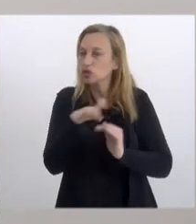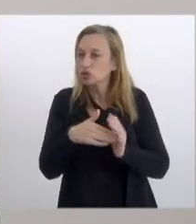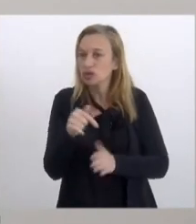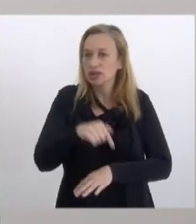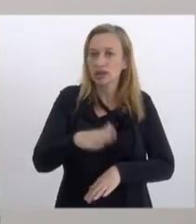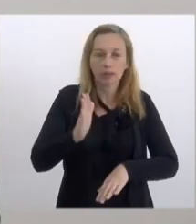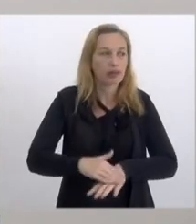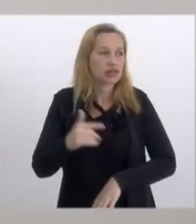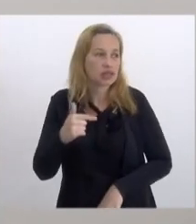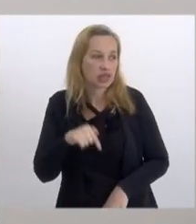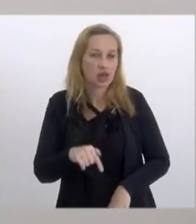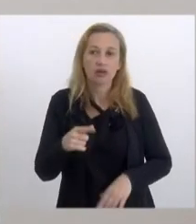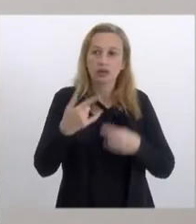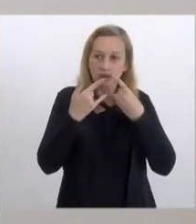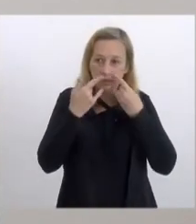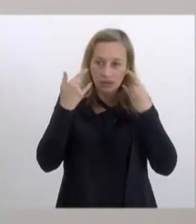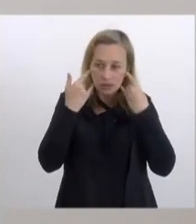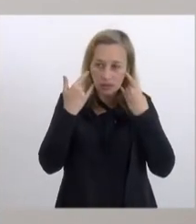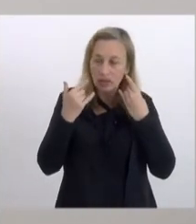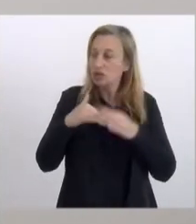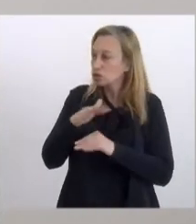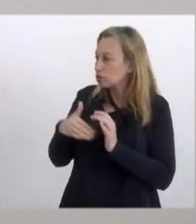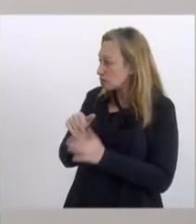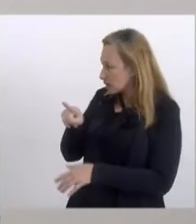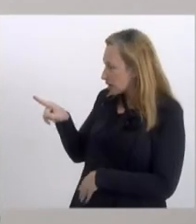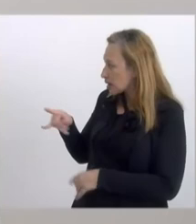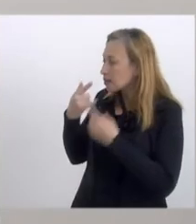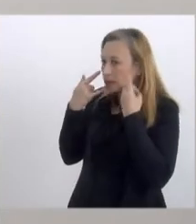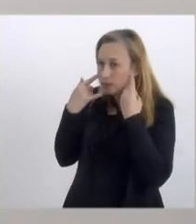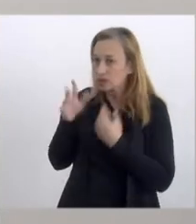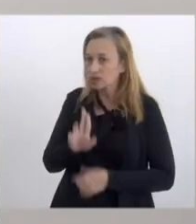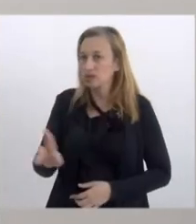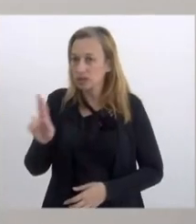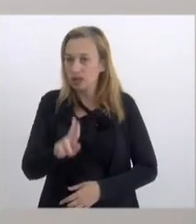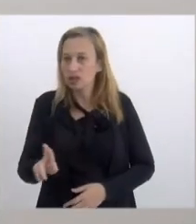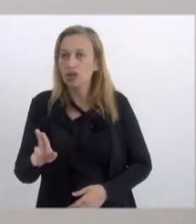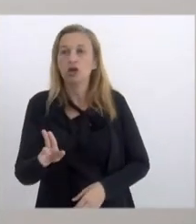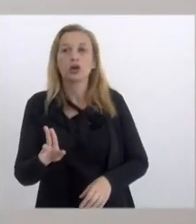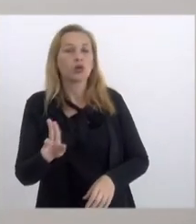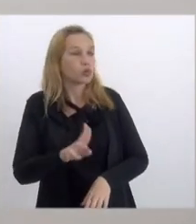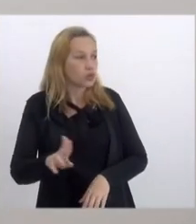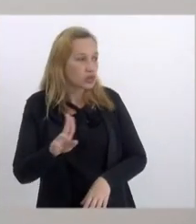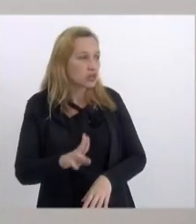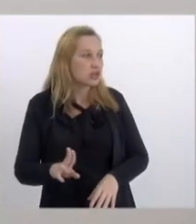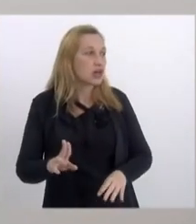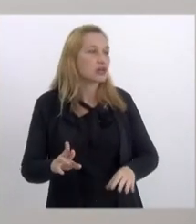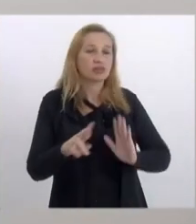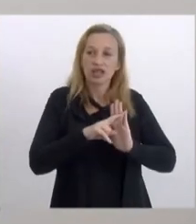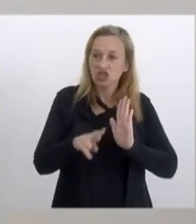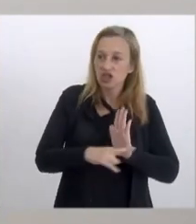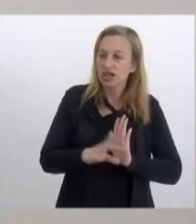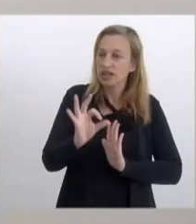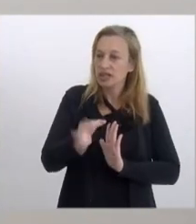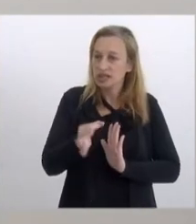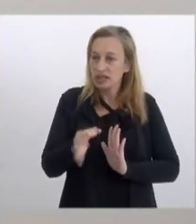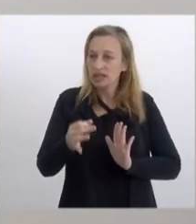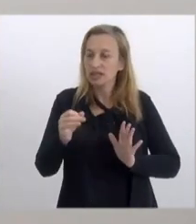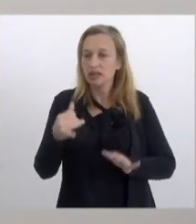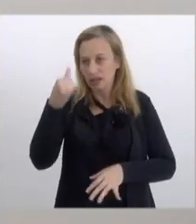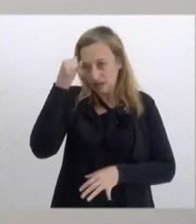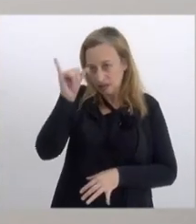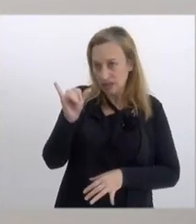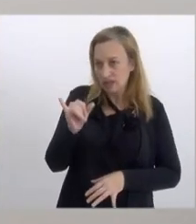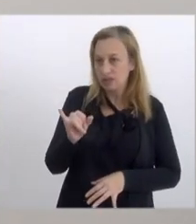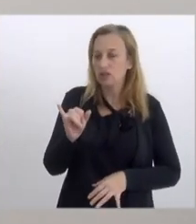mais que eu esteja sem máscara, todos aqui estão com máscara, todos têm usado as medidas sanitárias de prevenção e também